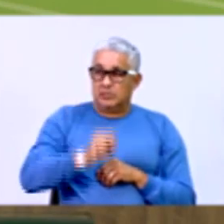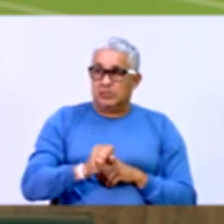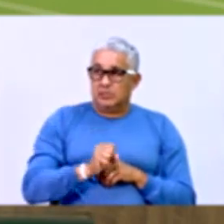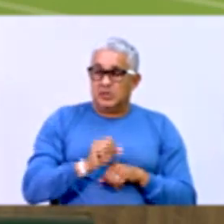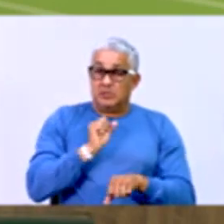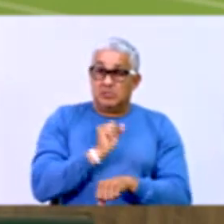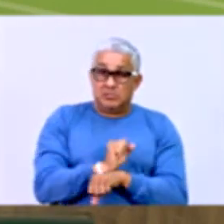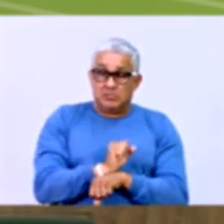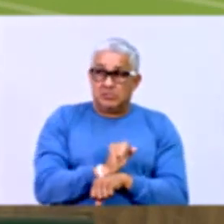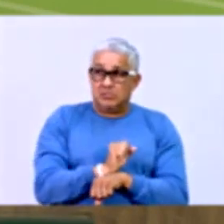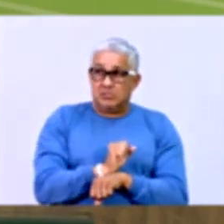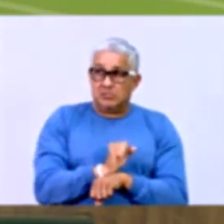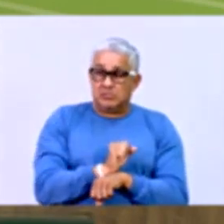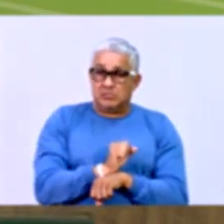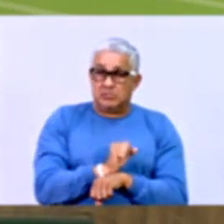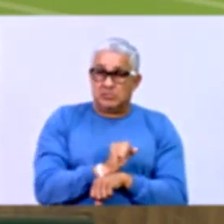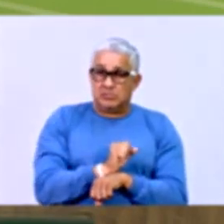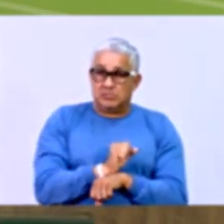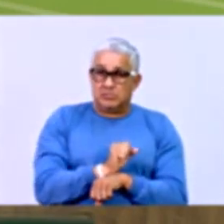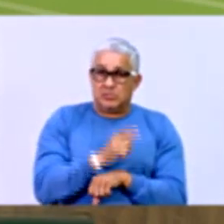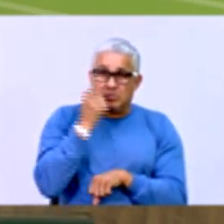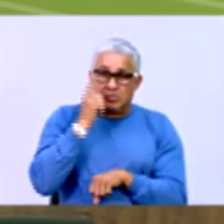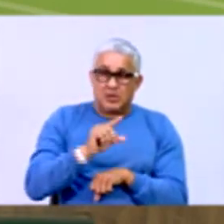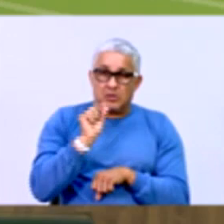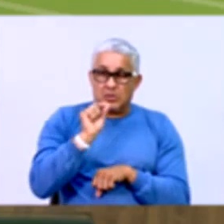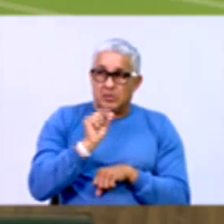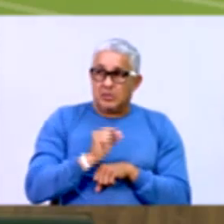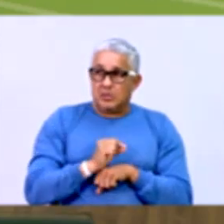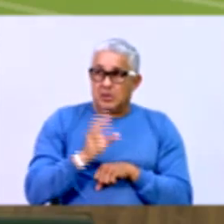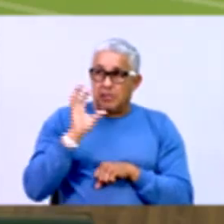ver se a gente consegue resolver aí, né?